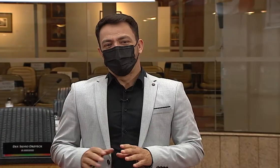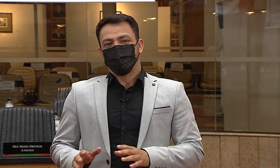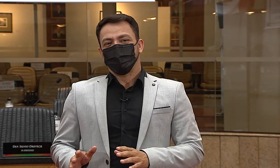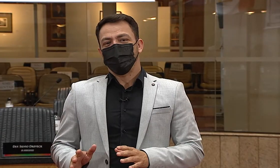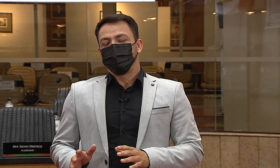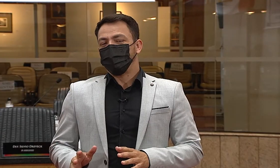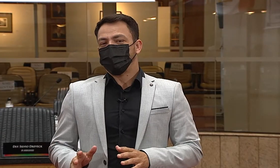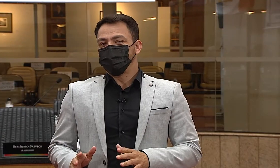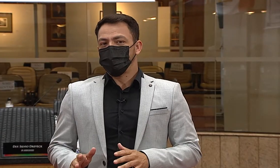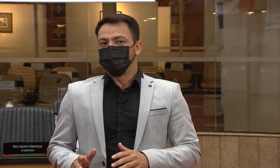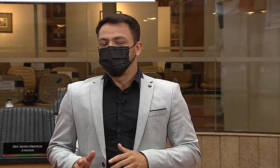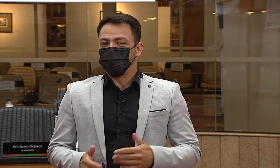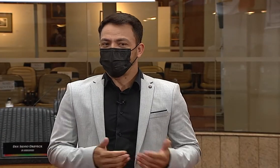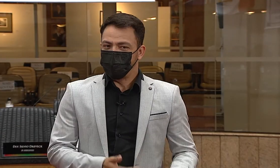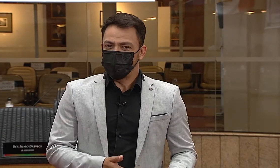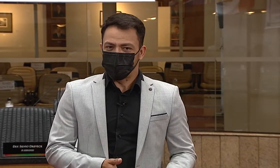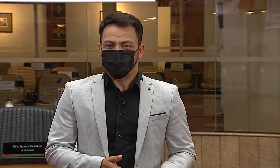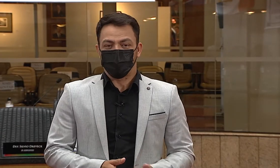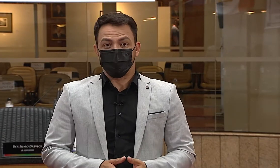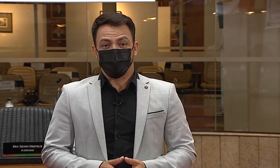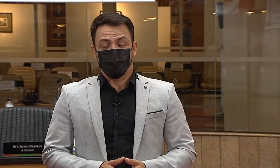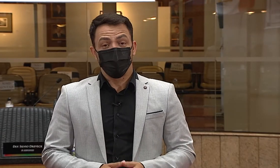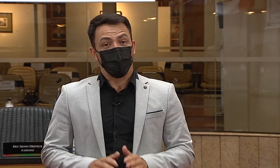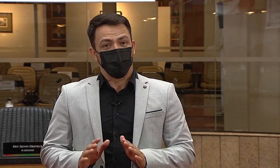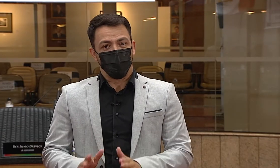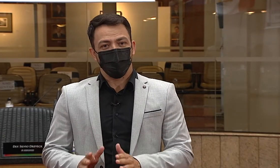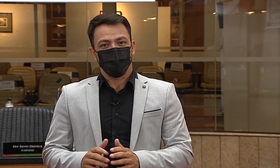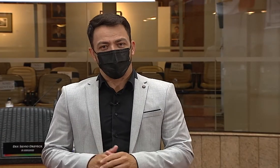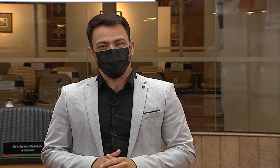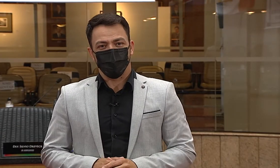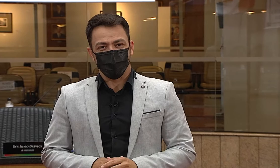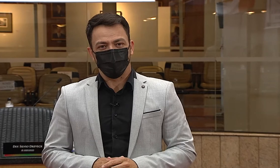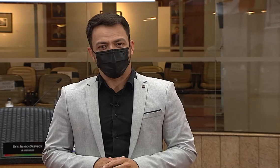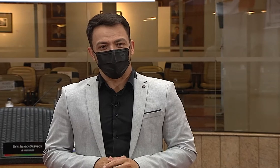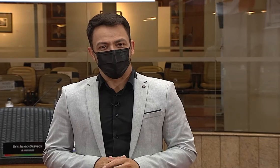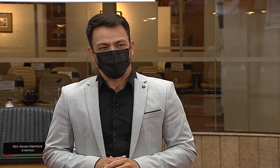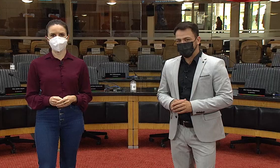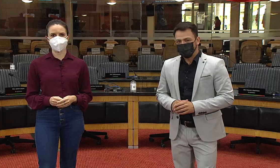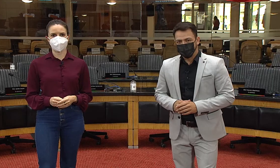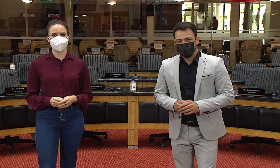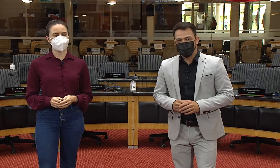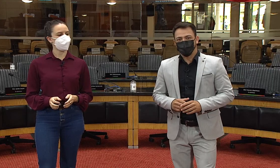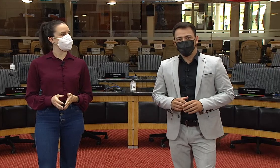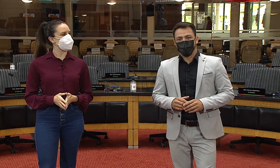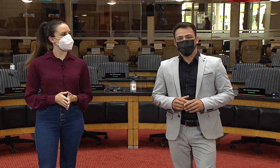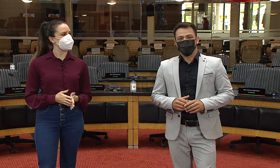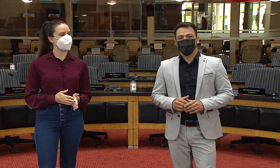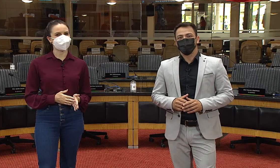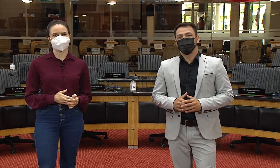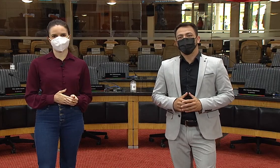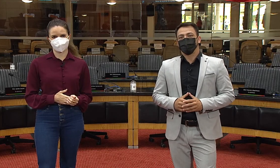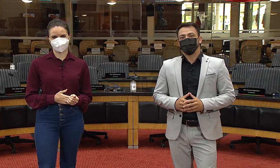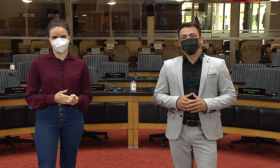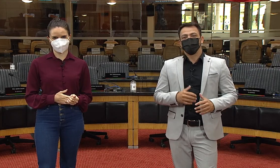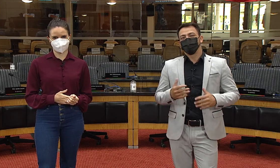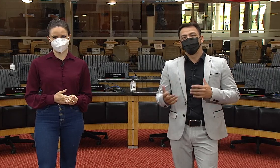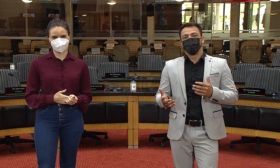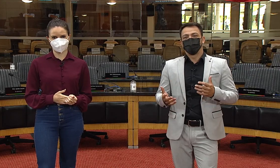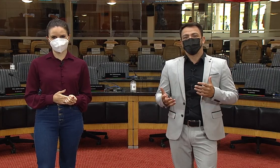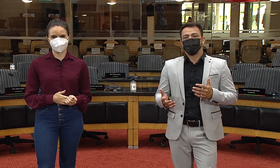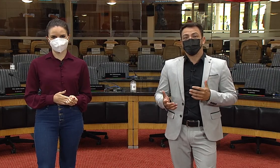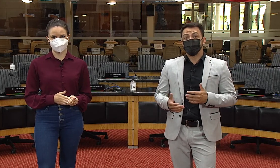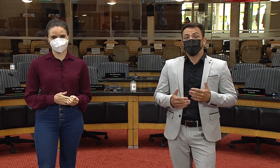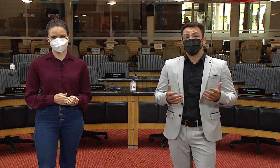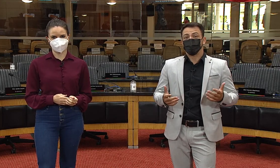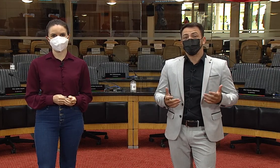A reportagem completa você acompanha aqui na nossa programação, logo após o redação final. E a gente encerra a edição de hoje contando